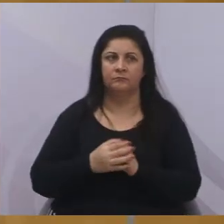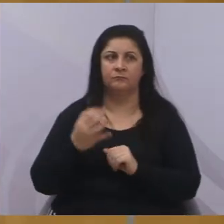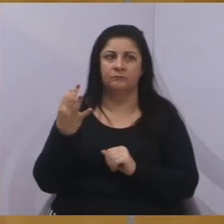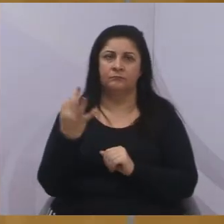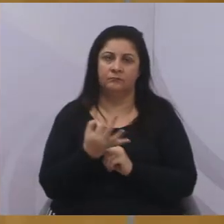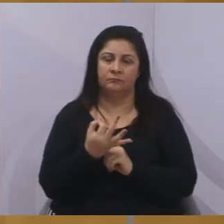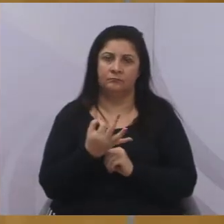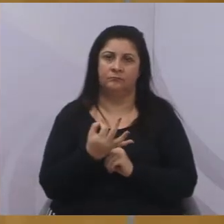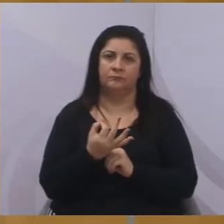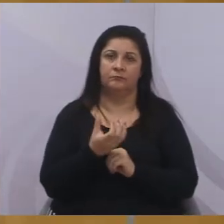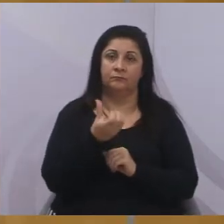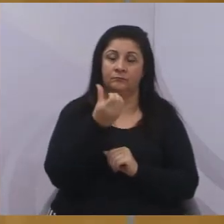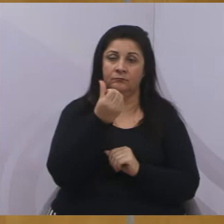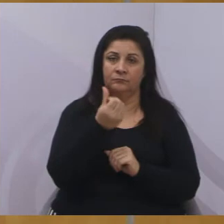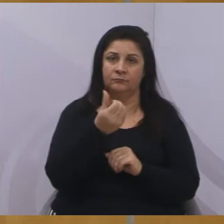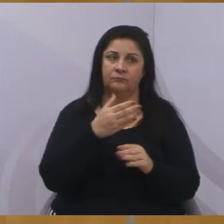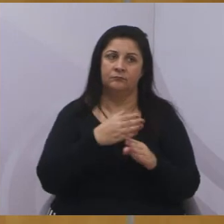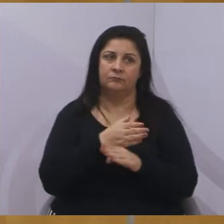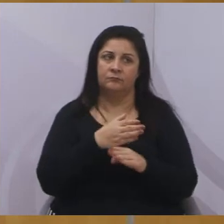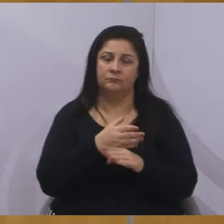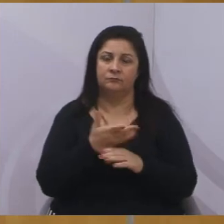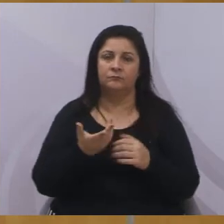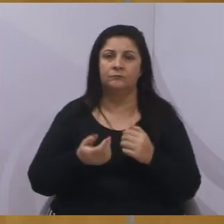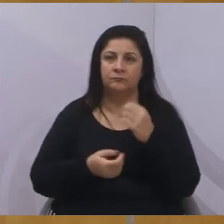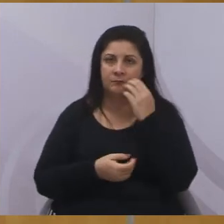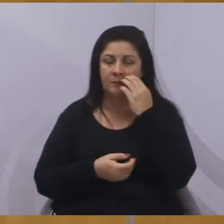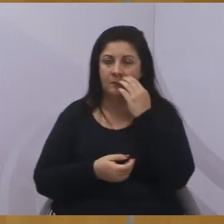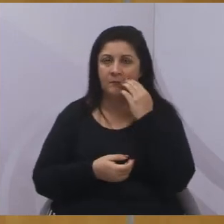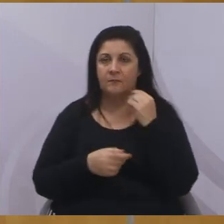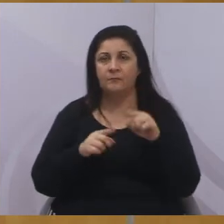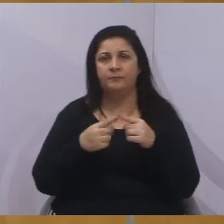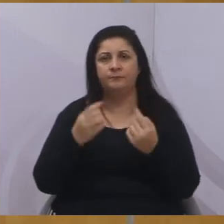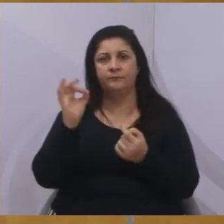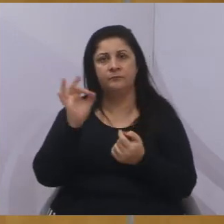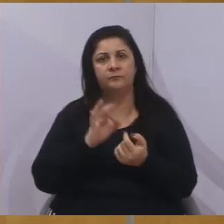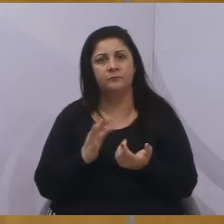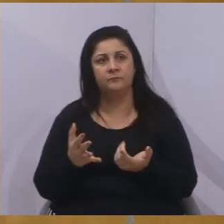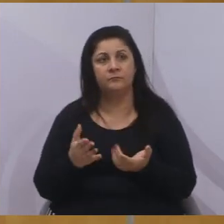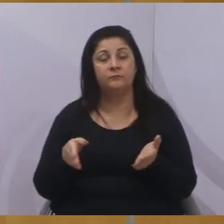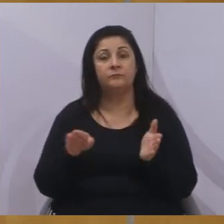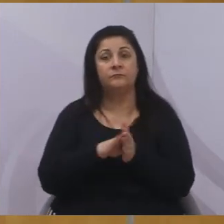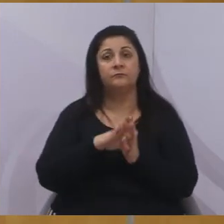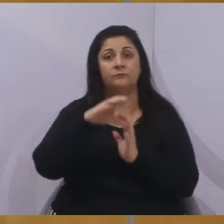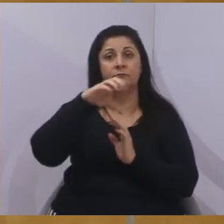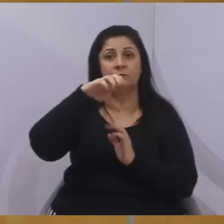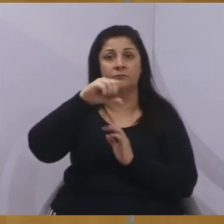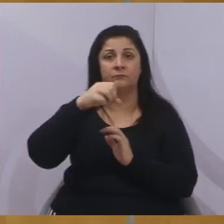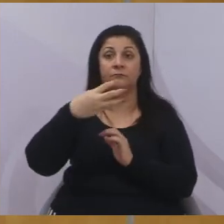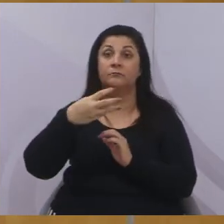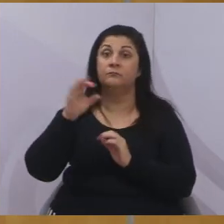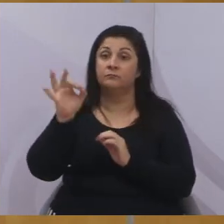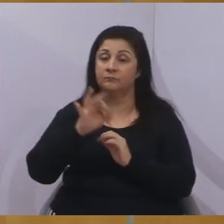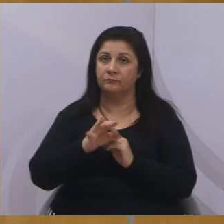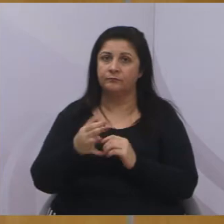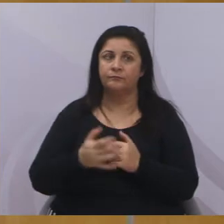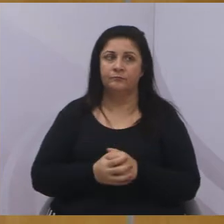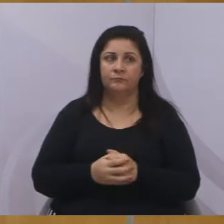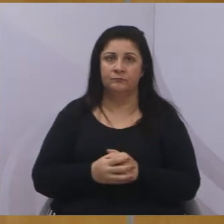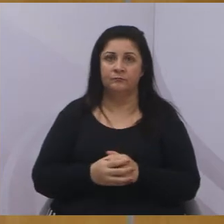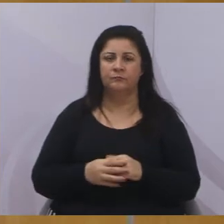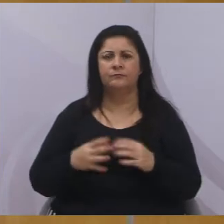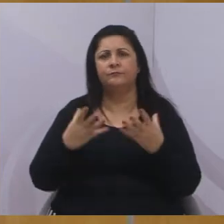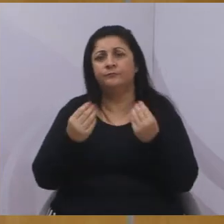no mínimo 6 consultas, mas esse percentual chega a 93%. Então, apesar de todas